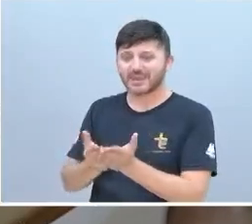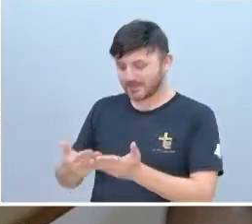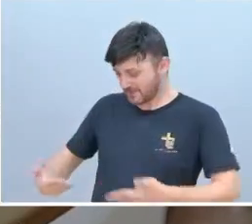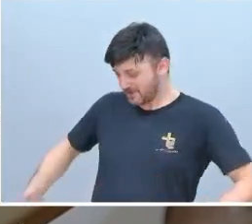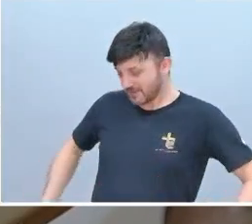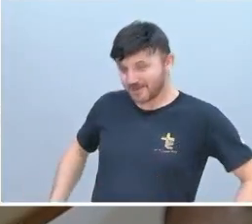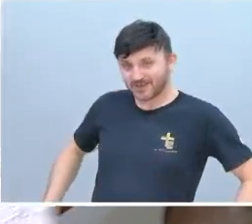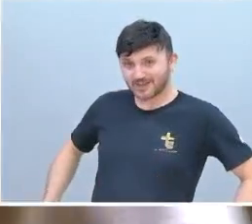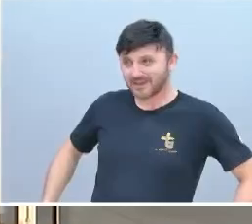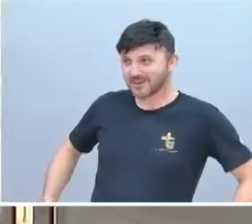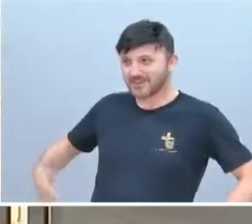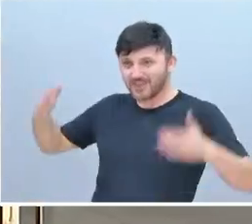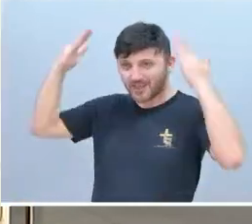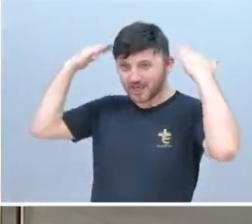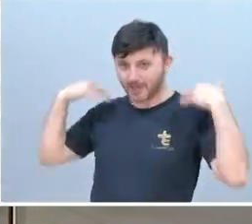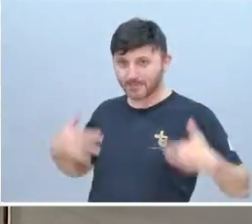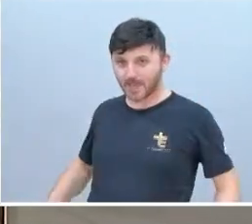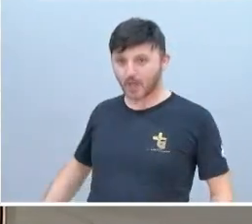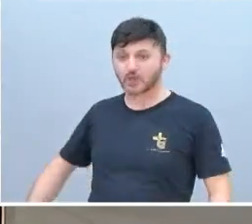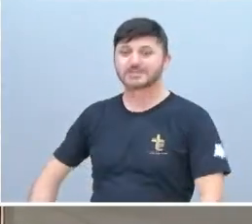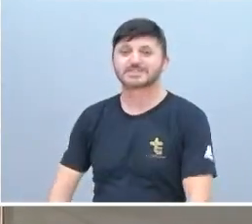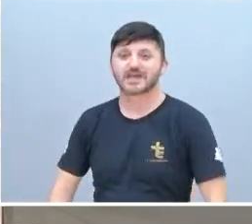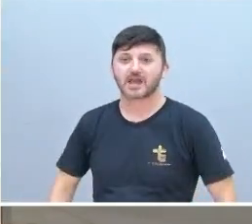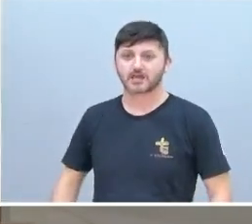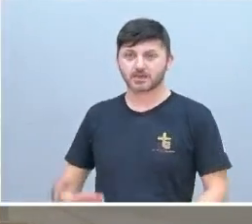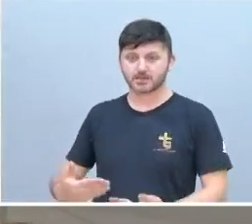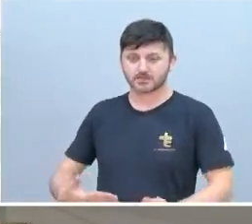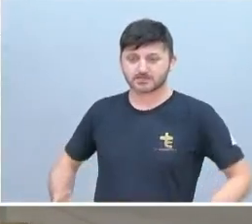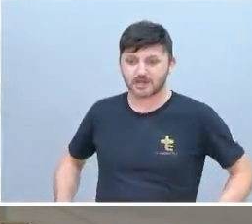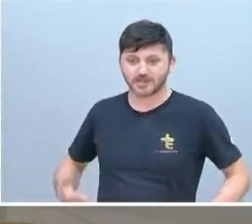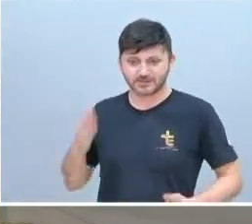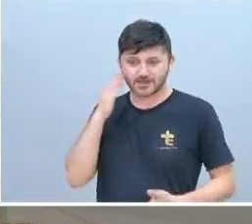externo. Mas e o interno?